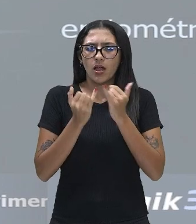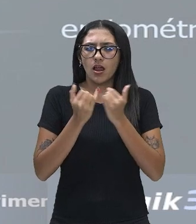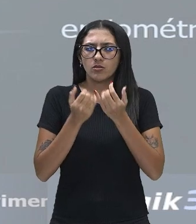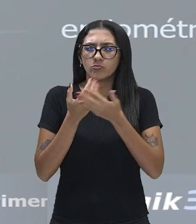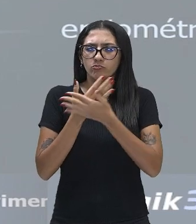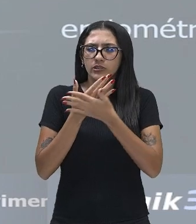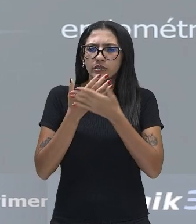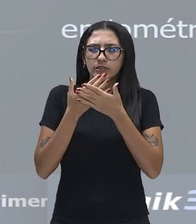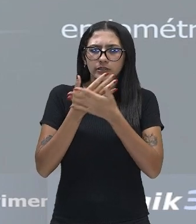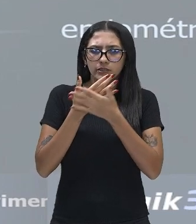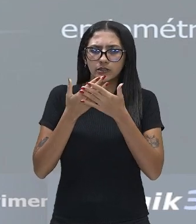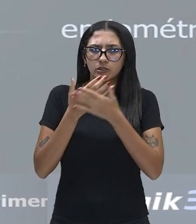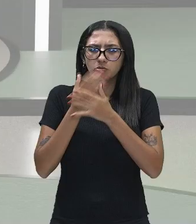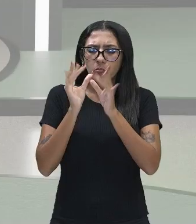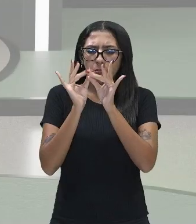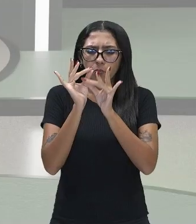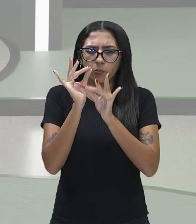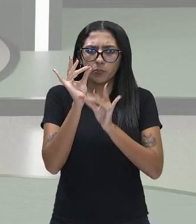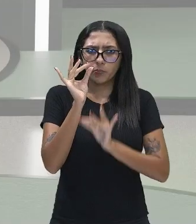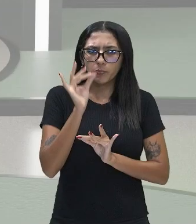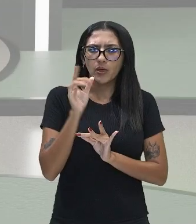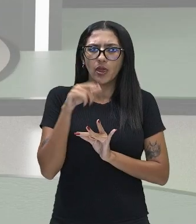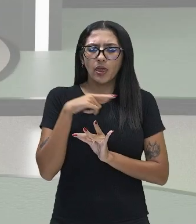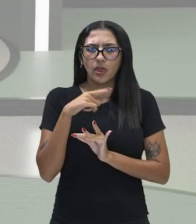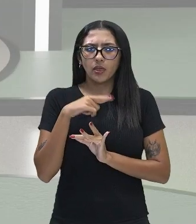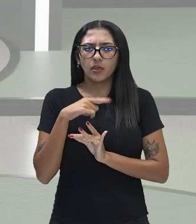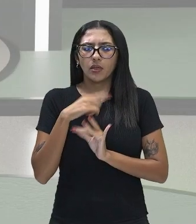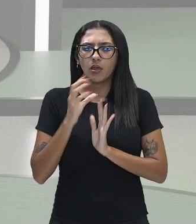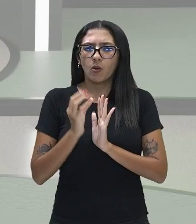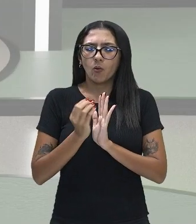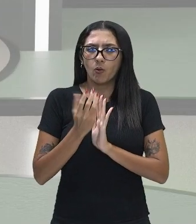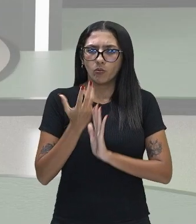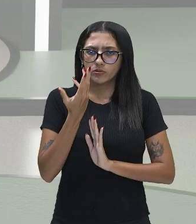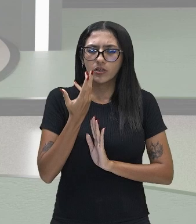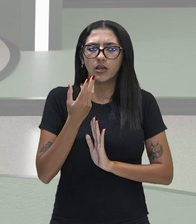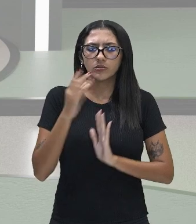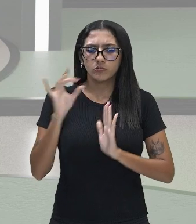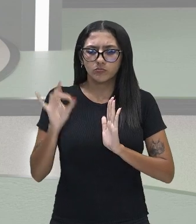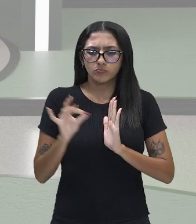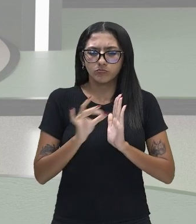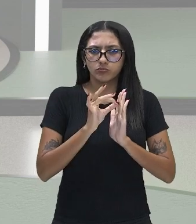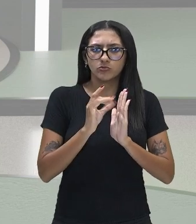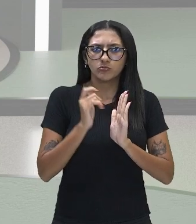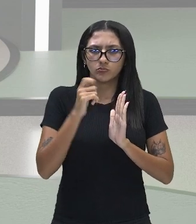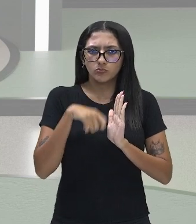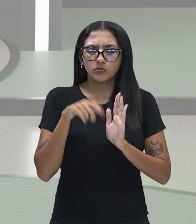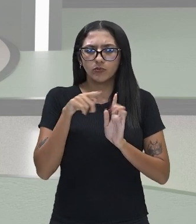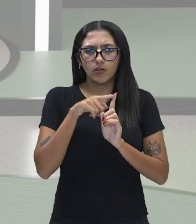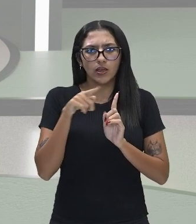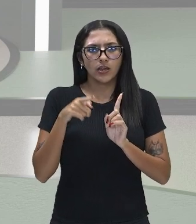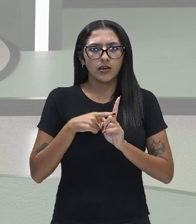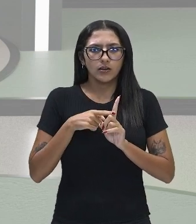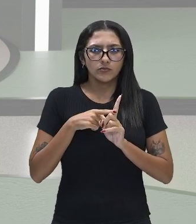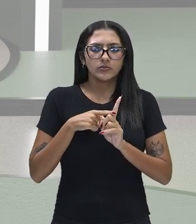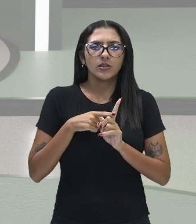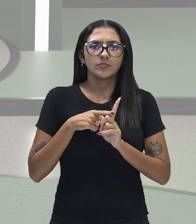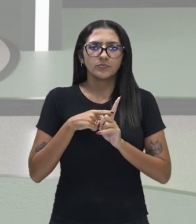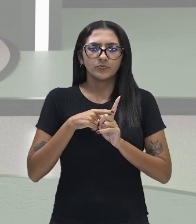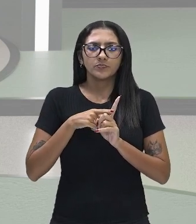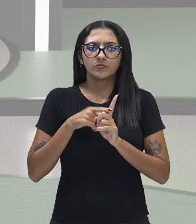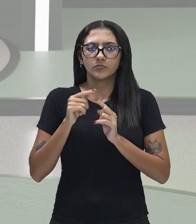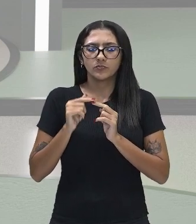que ocorra a nidação e a implementação do zigoto,